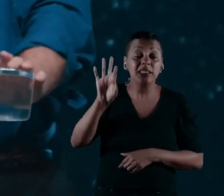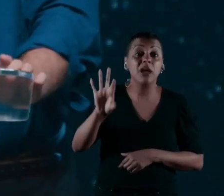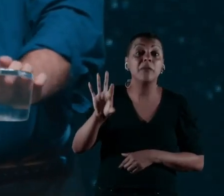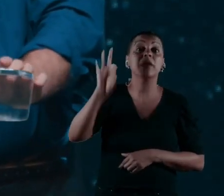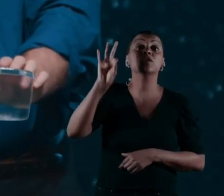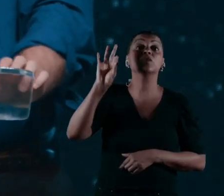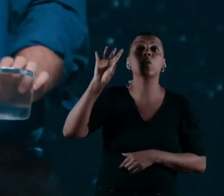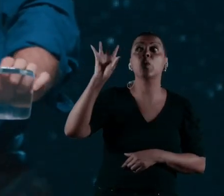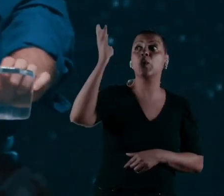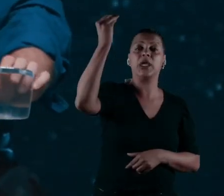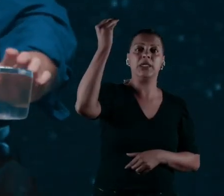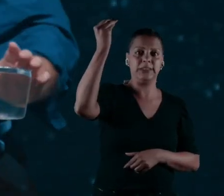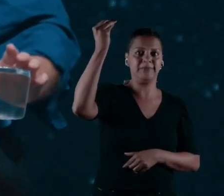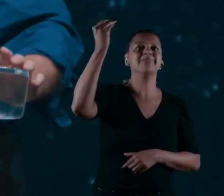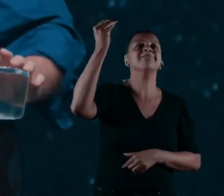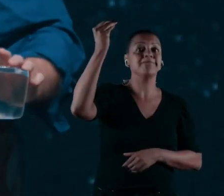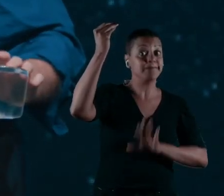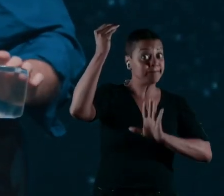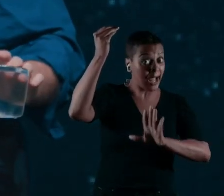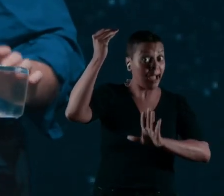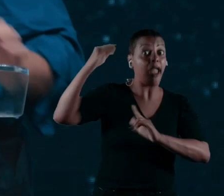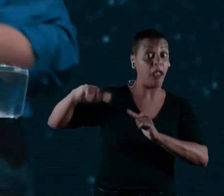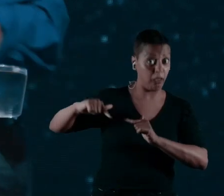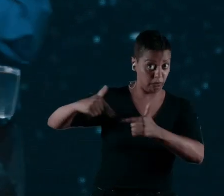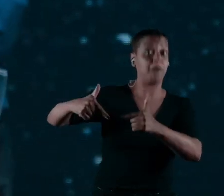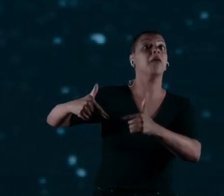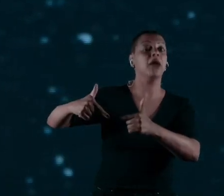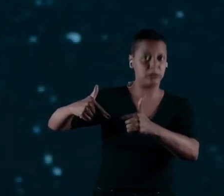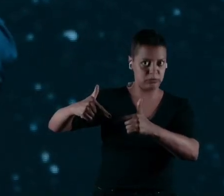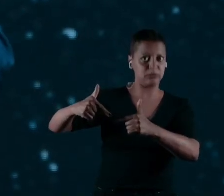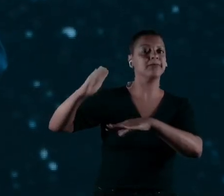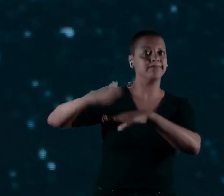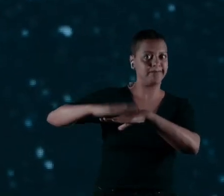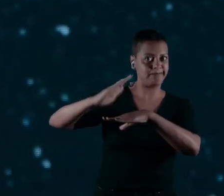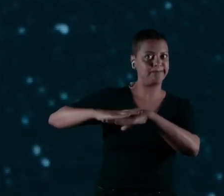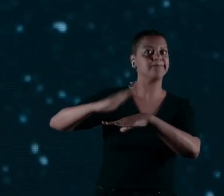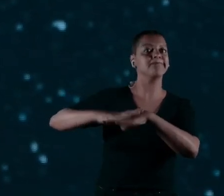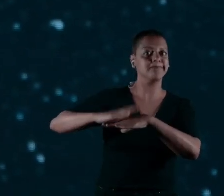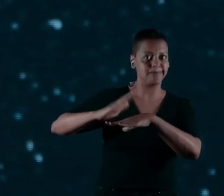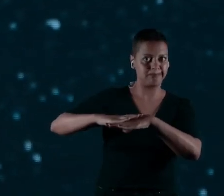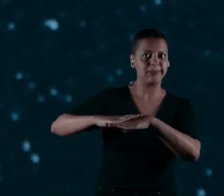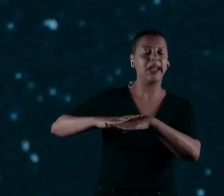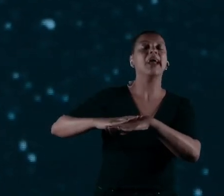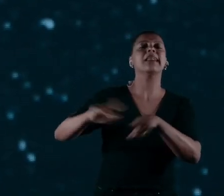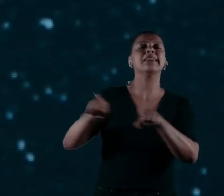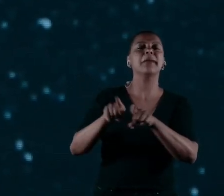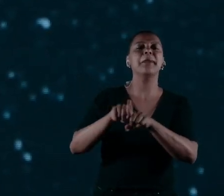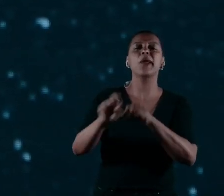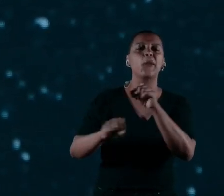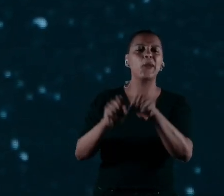lugar, mas é uma batalha também da chamada guerra cultural,